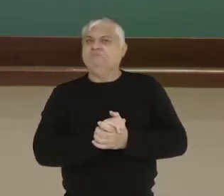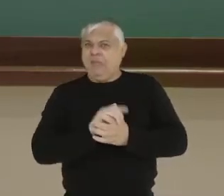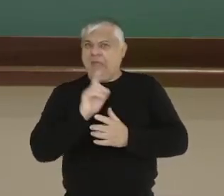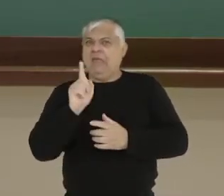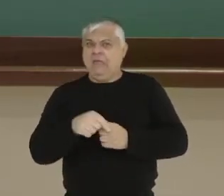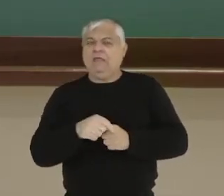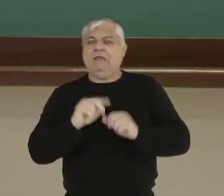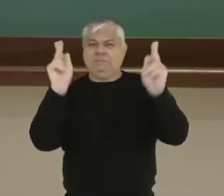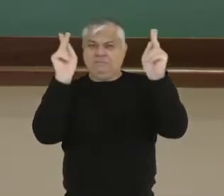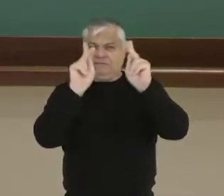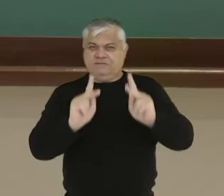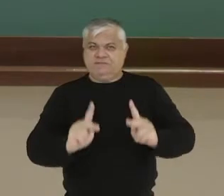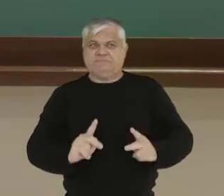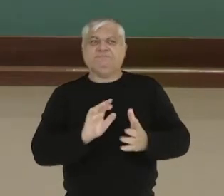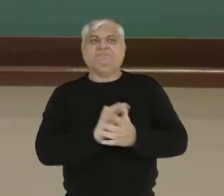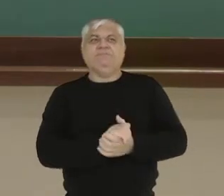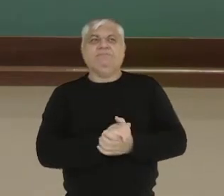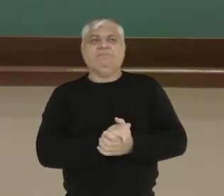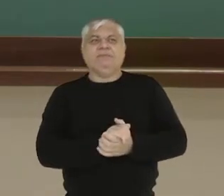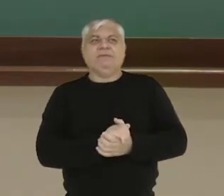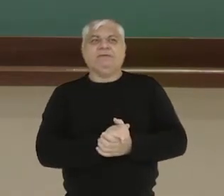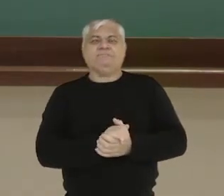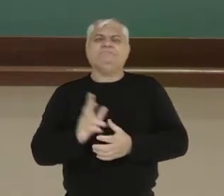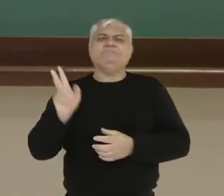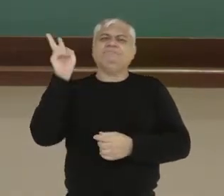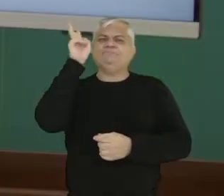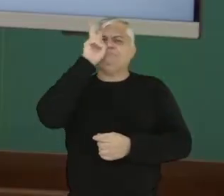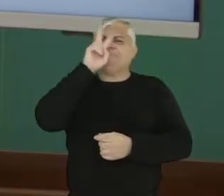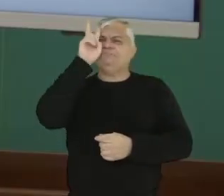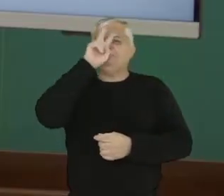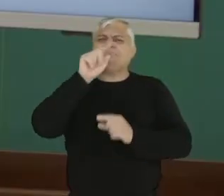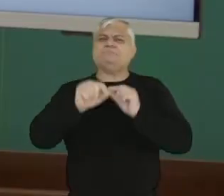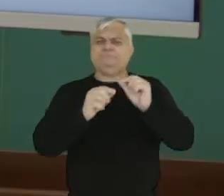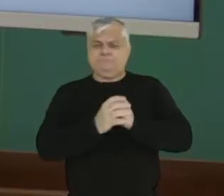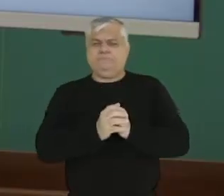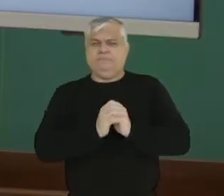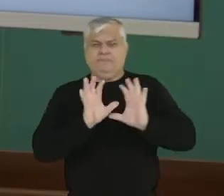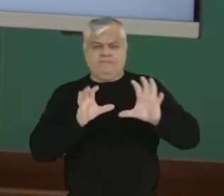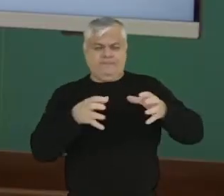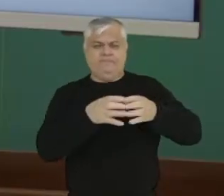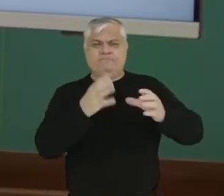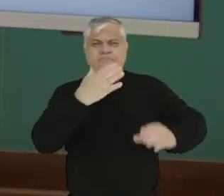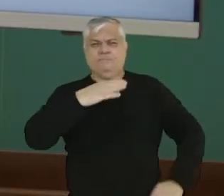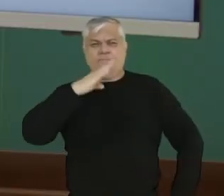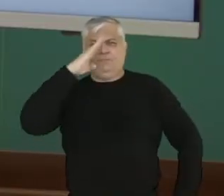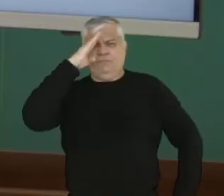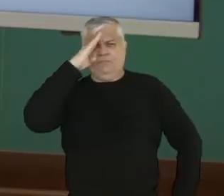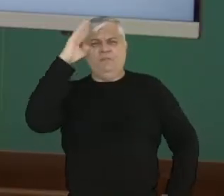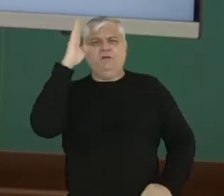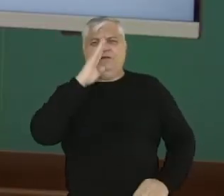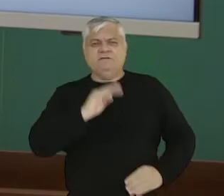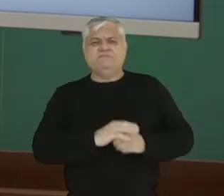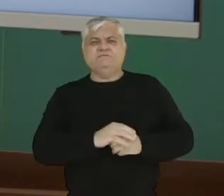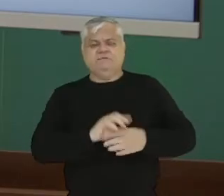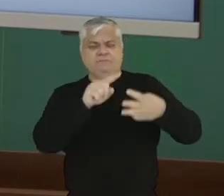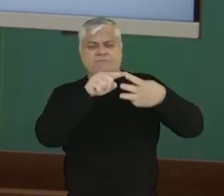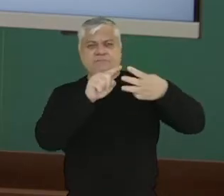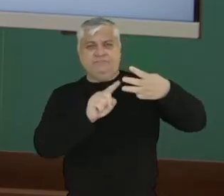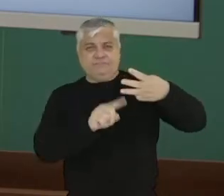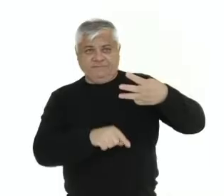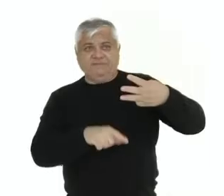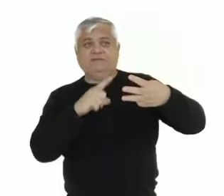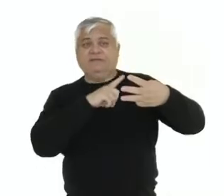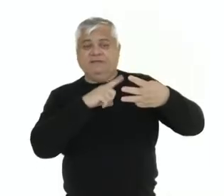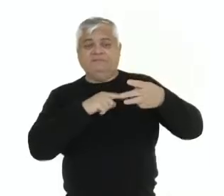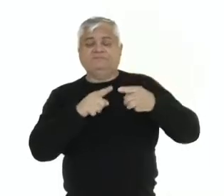de paz, né? E aqui vamos relembrar, né? As Forças Armadas do Brasil são constituídas